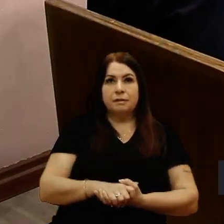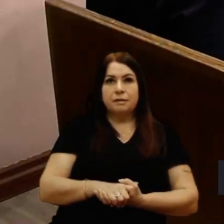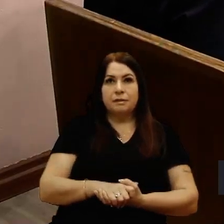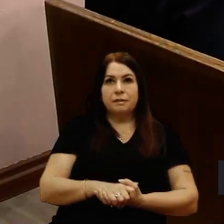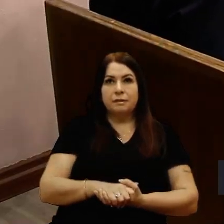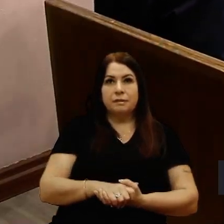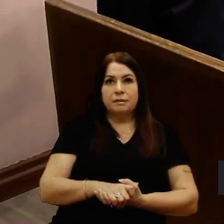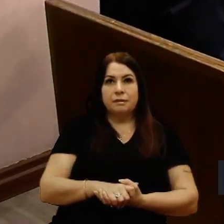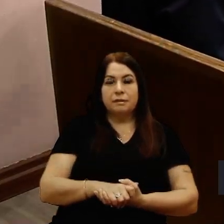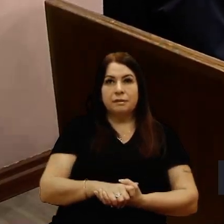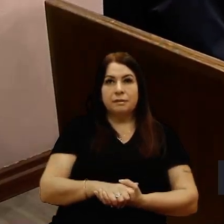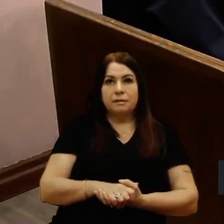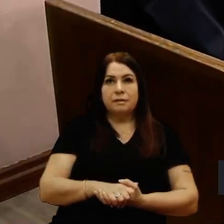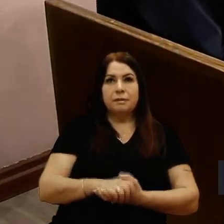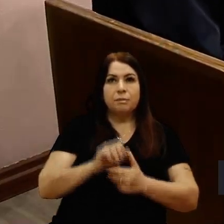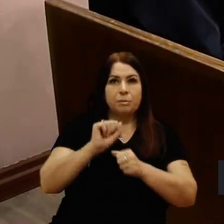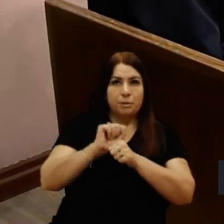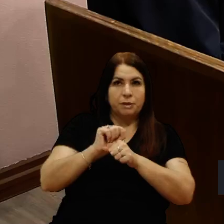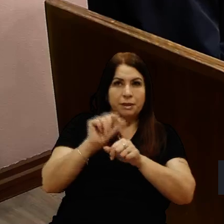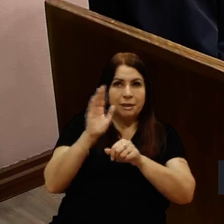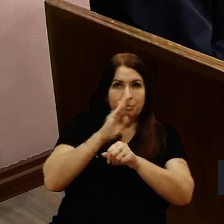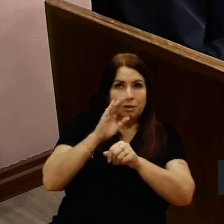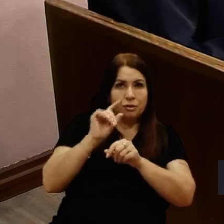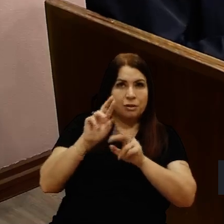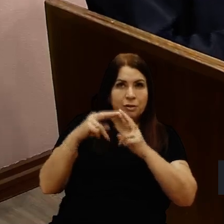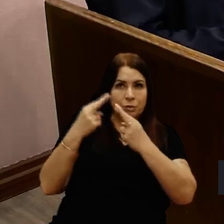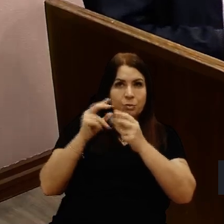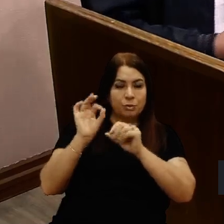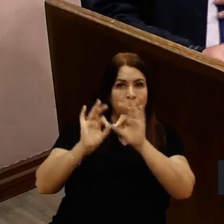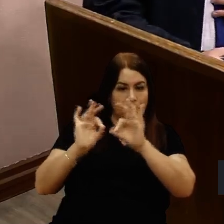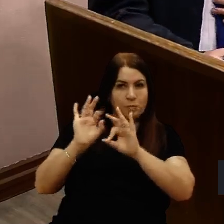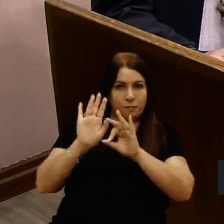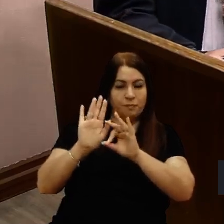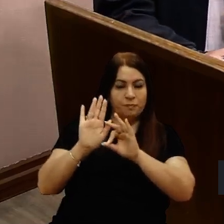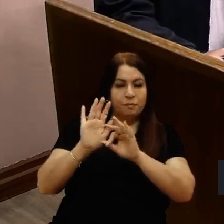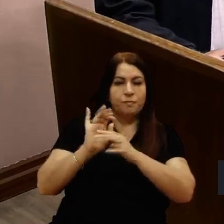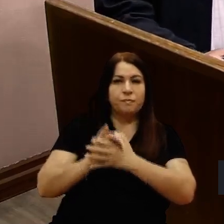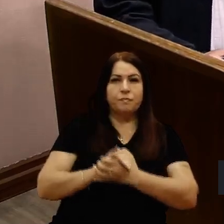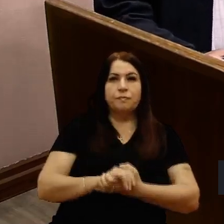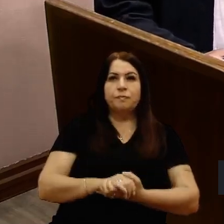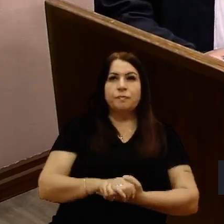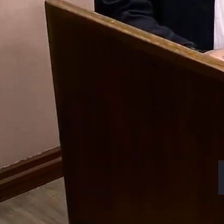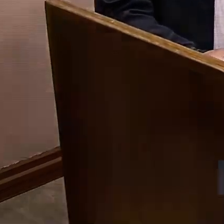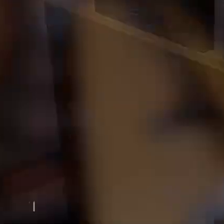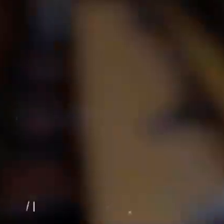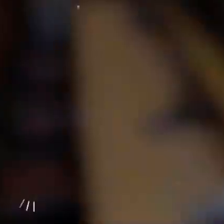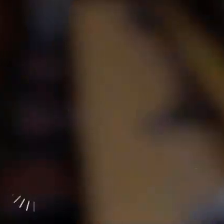aqui. Vamos suspender rapidamente a sessão, vereador, só para...